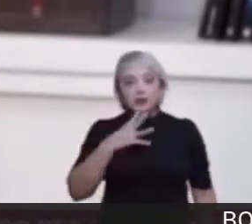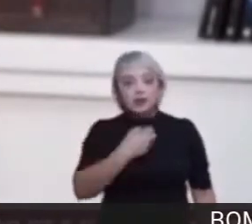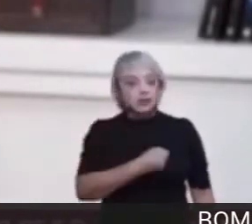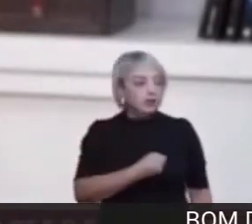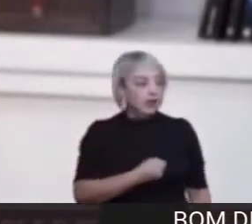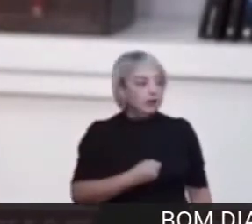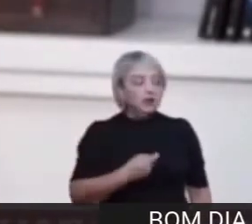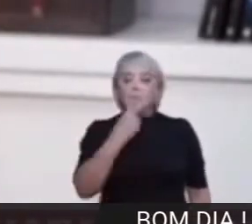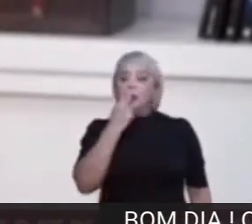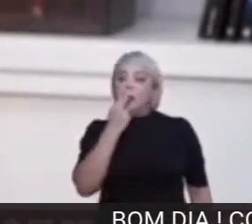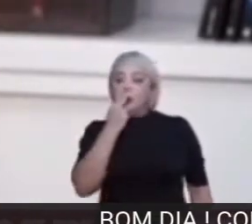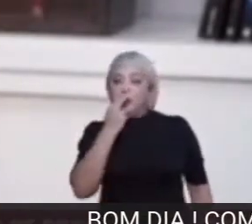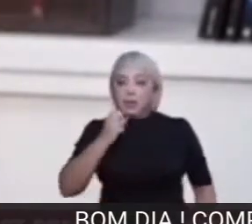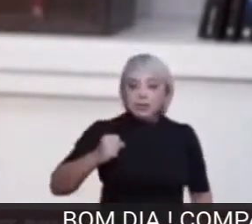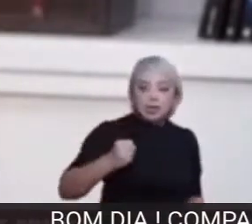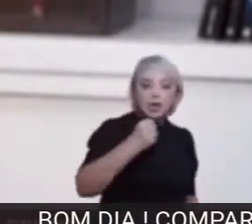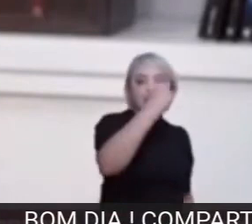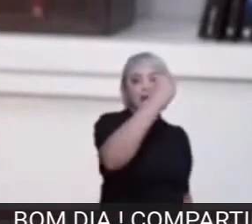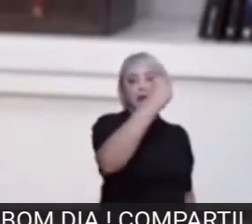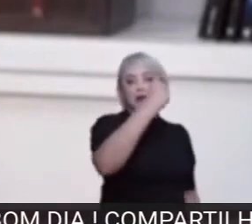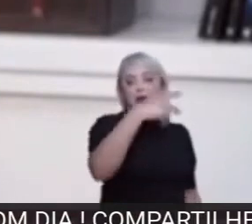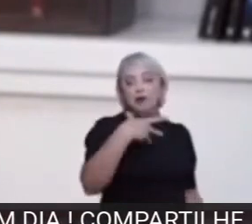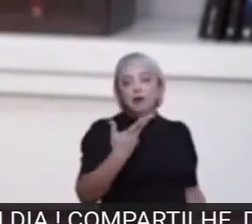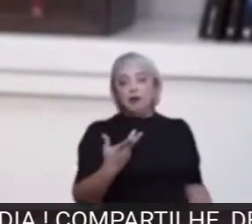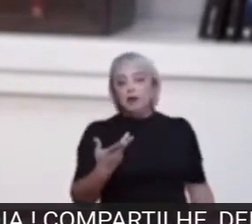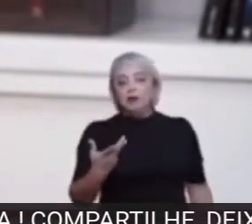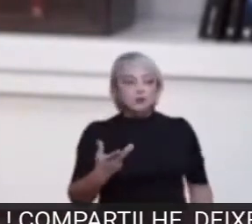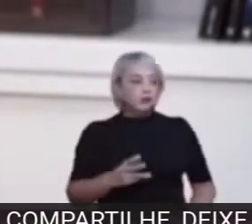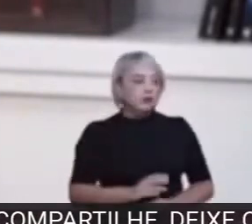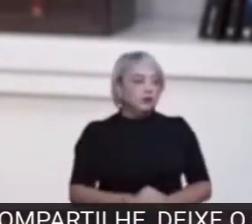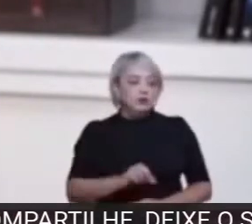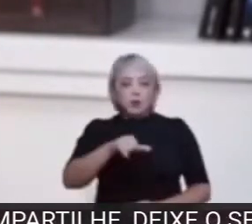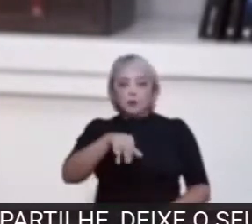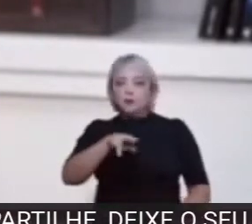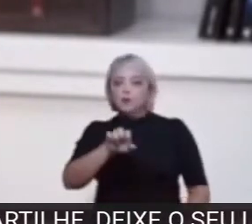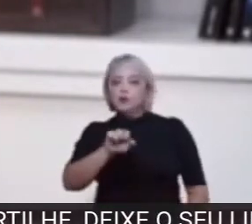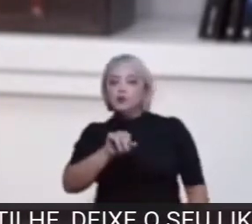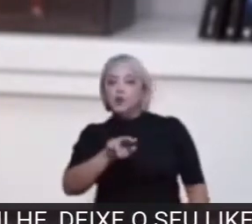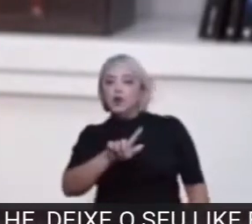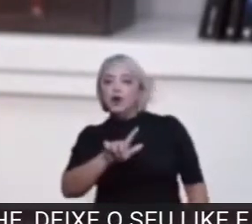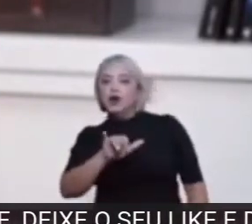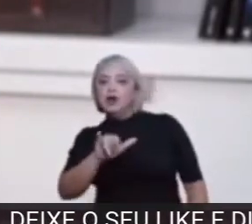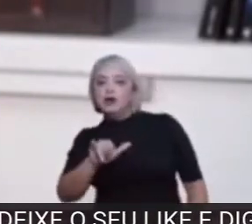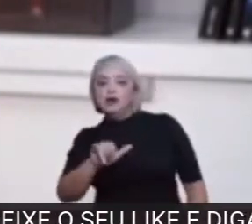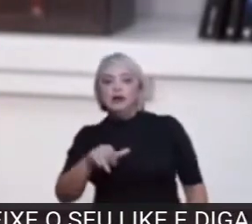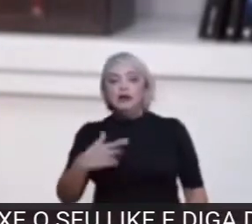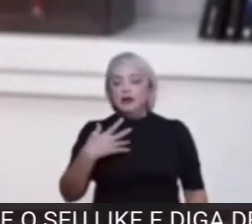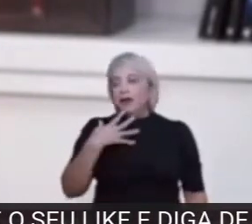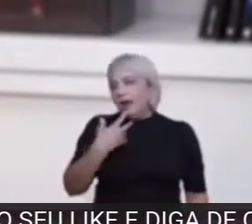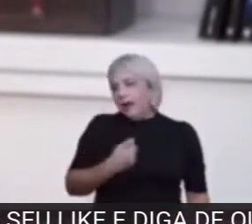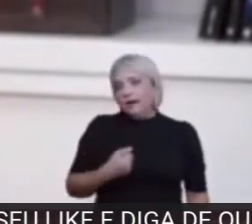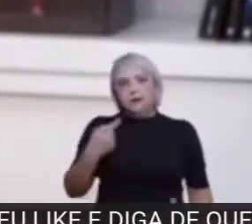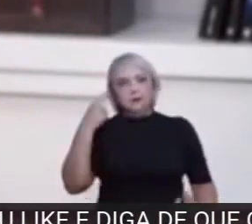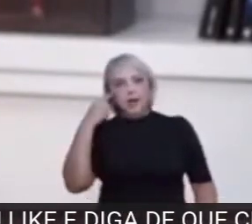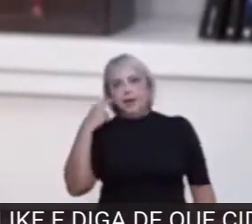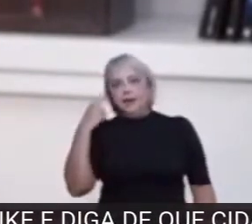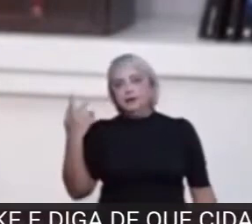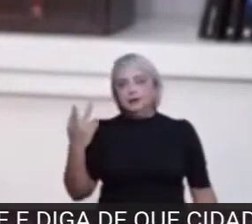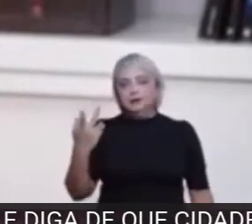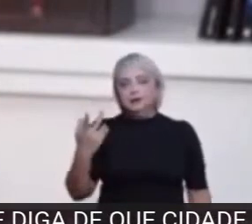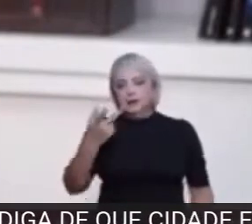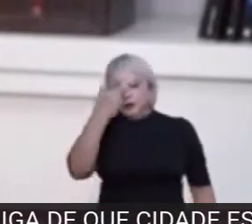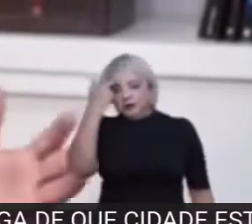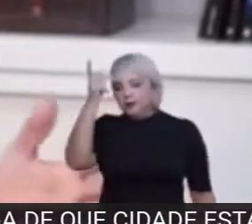gente que acha que Mussolini foi um herói. Tem gente que acha, sabe, que a pessoa que